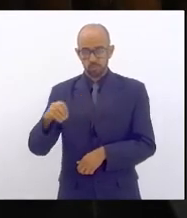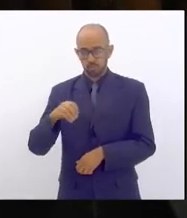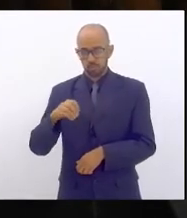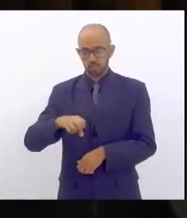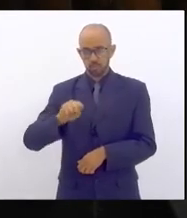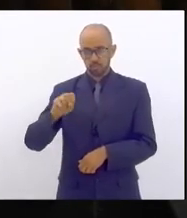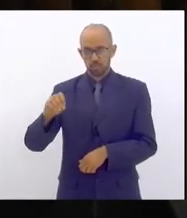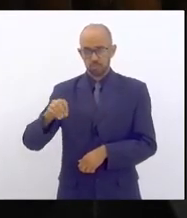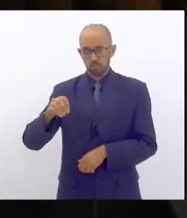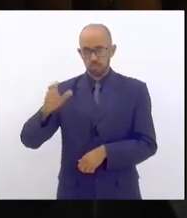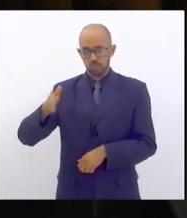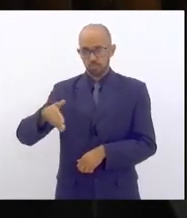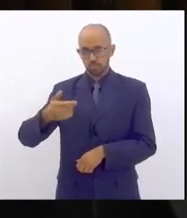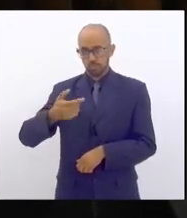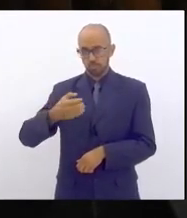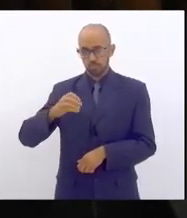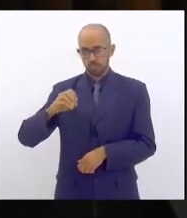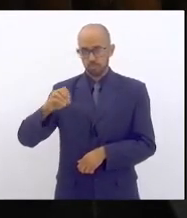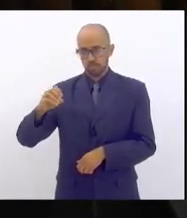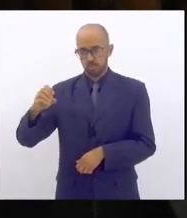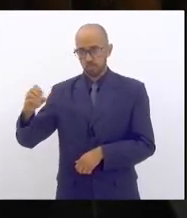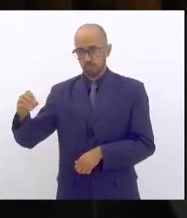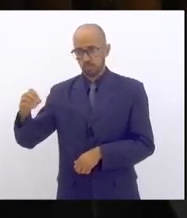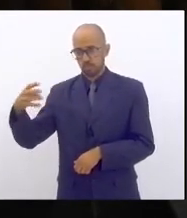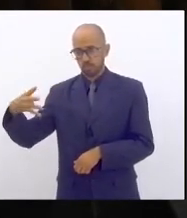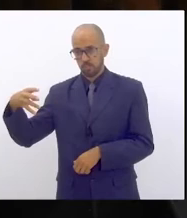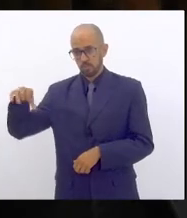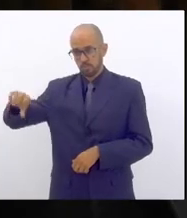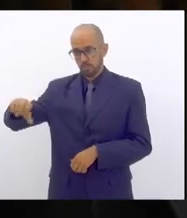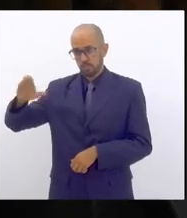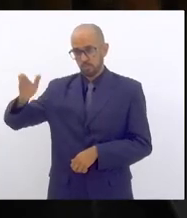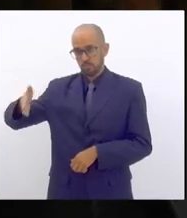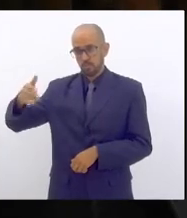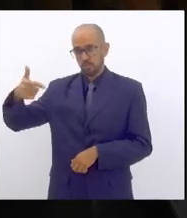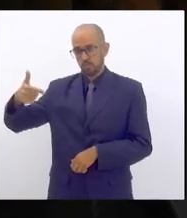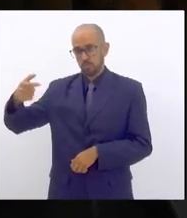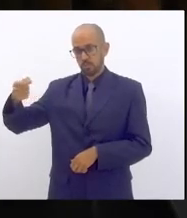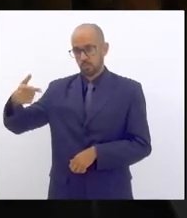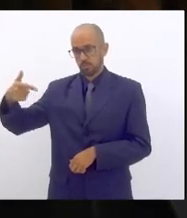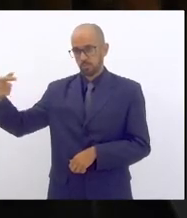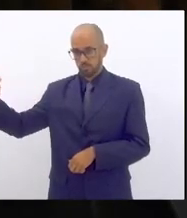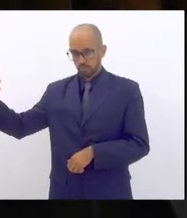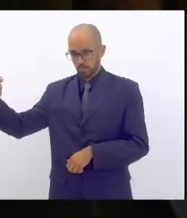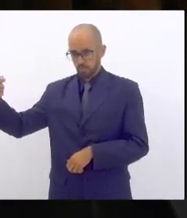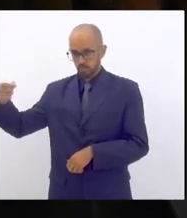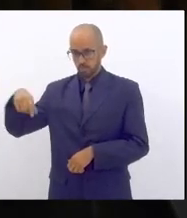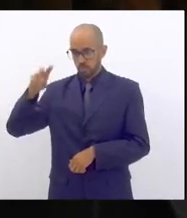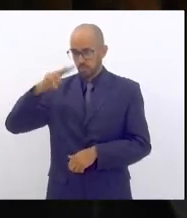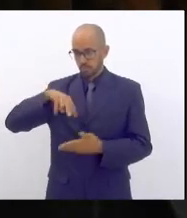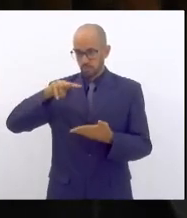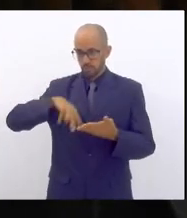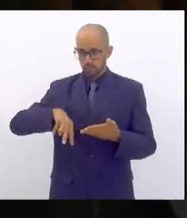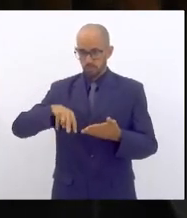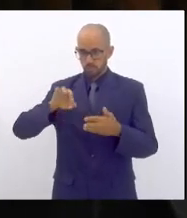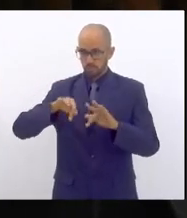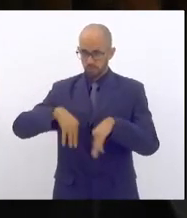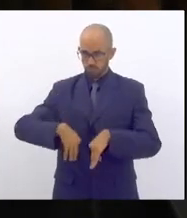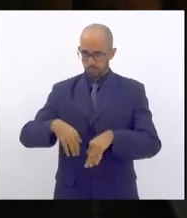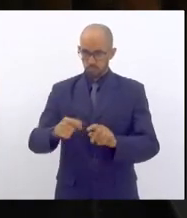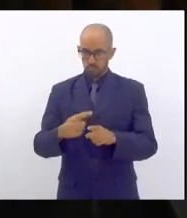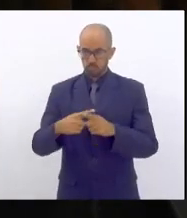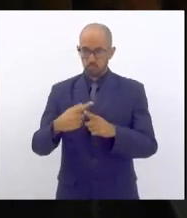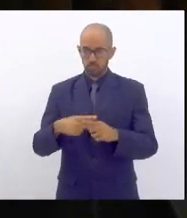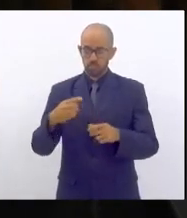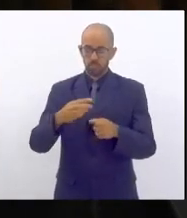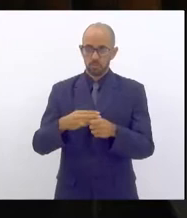0480/000049 de 2020. Só vou ler a conclusão, porque o município do